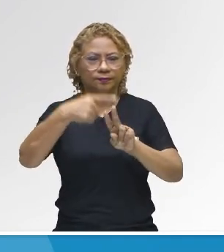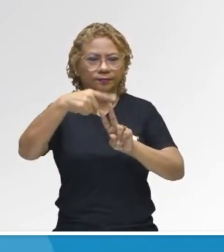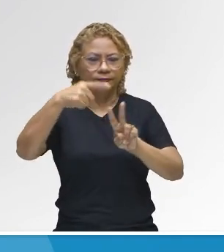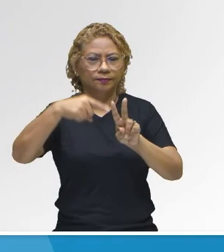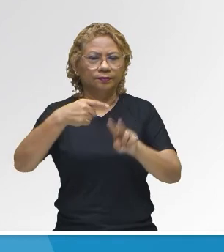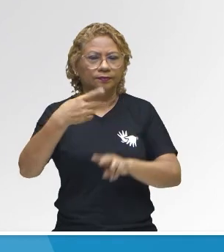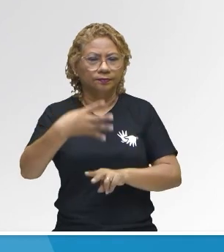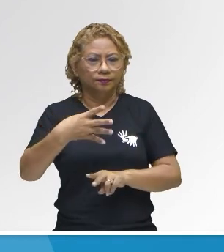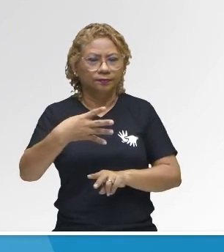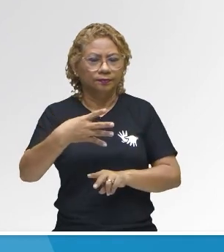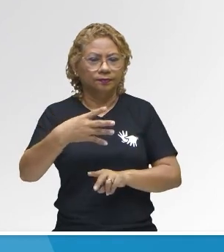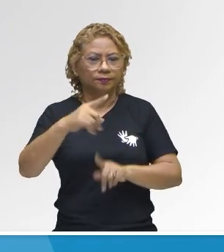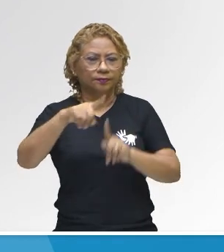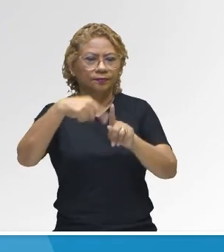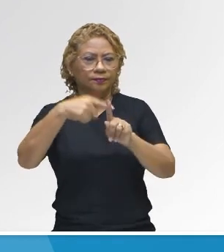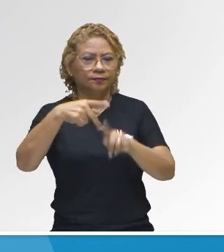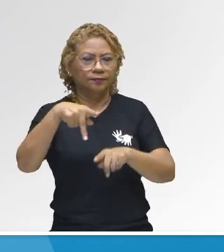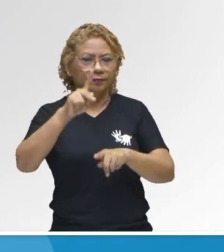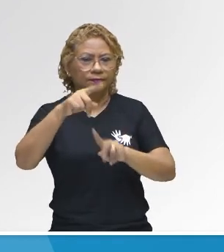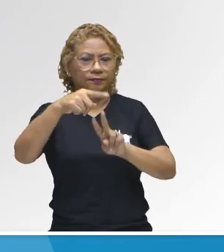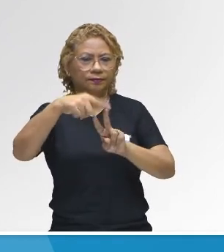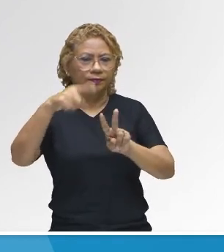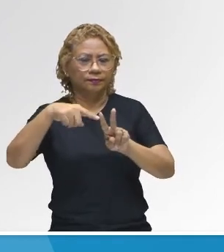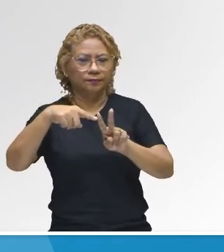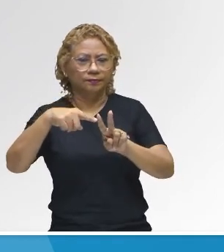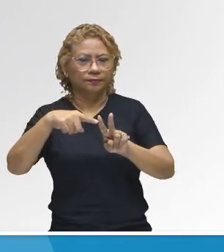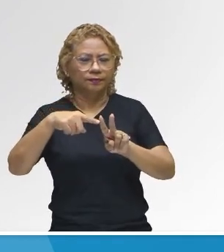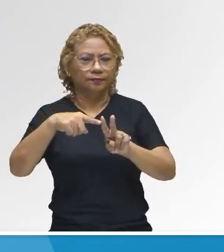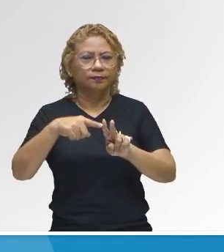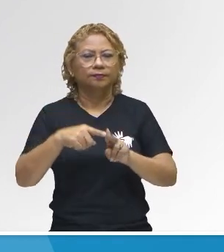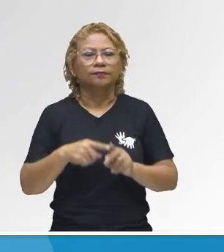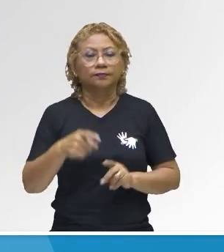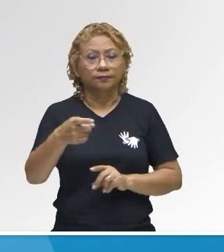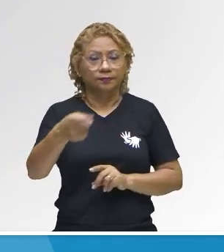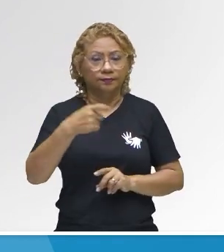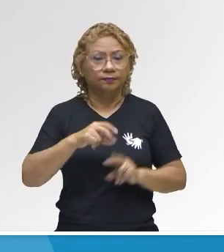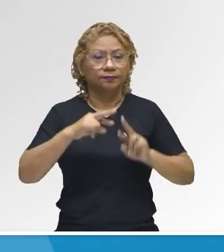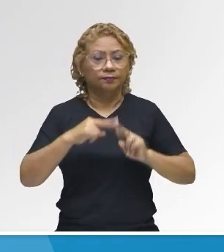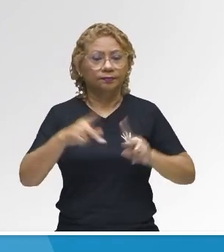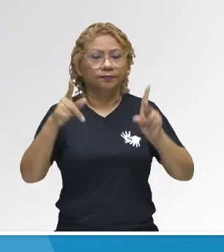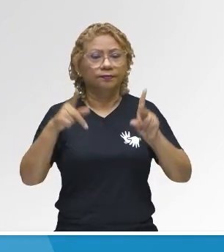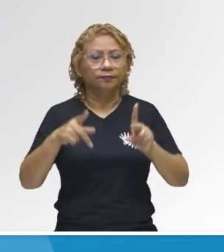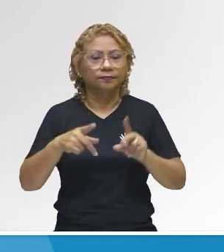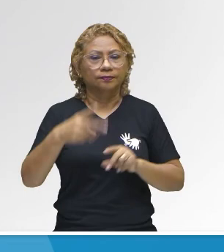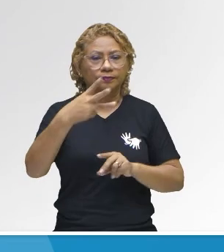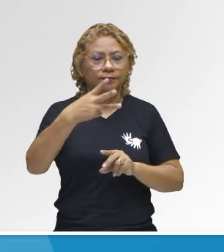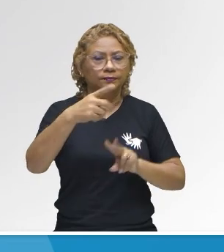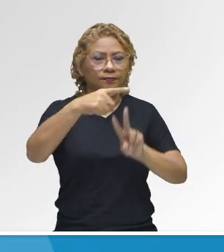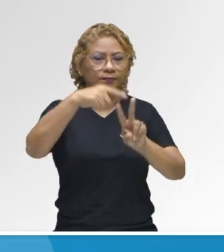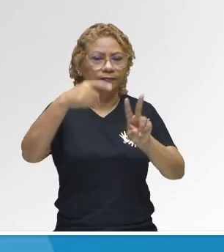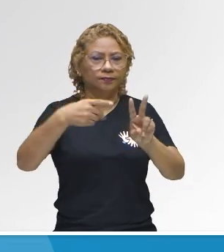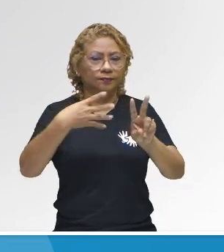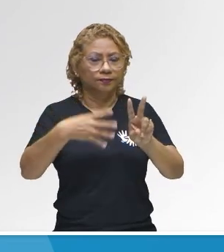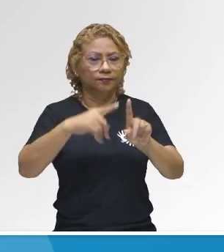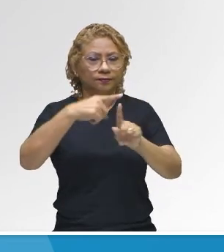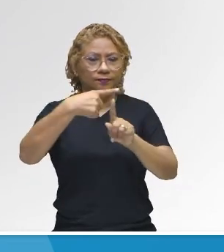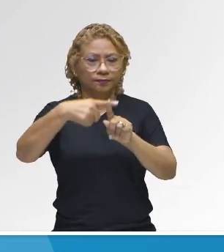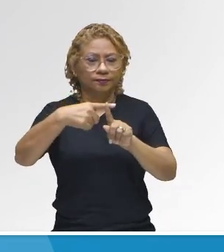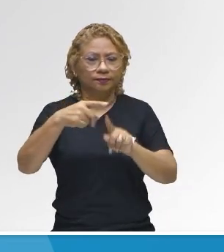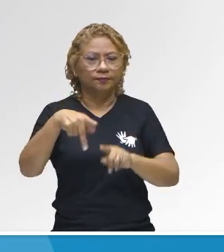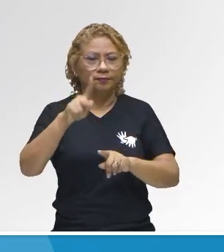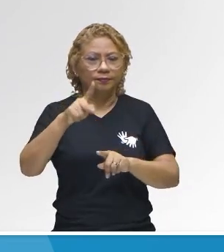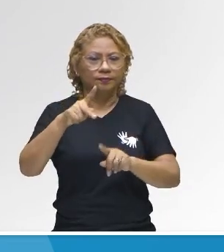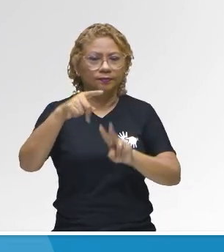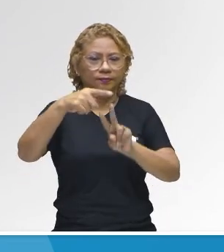igual a 3π sobre 4. Então, nós vamos ter o quê? X vai ser diferente de 3π